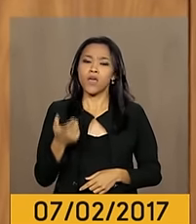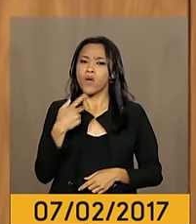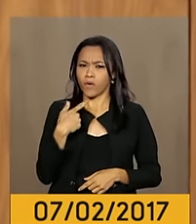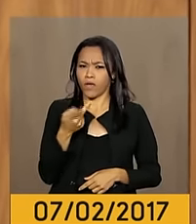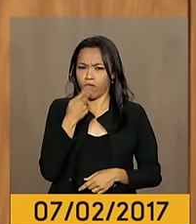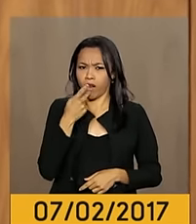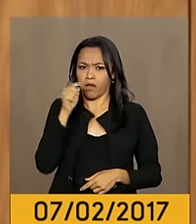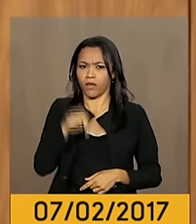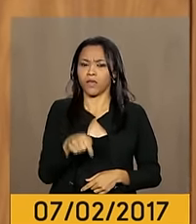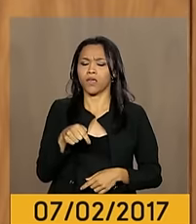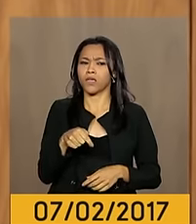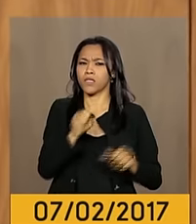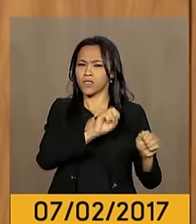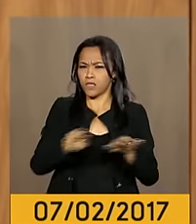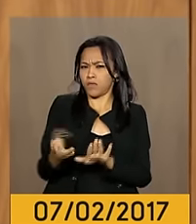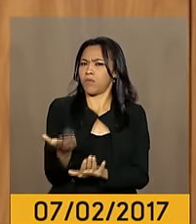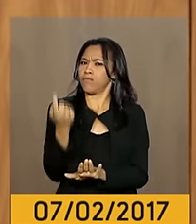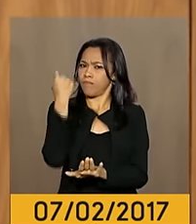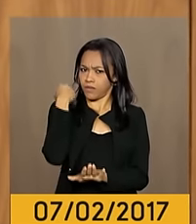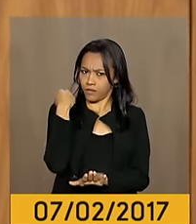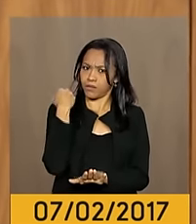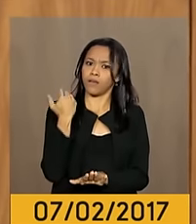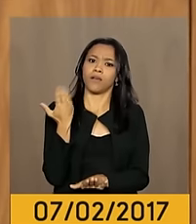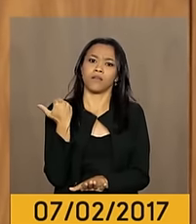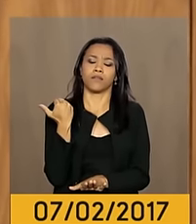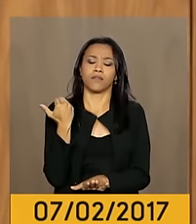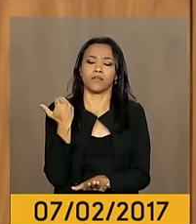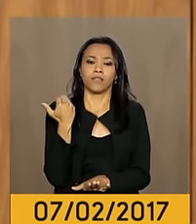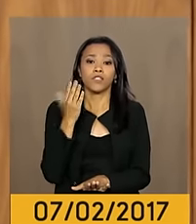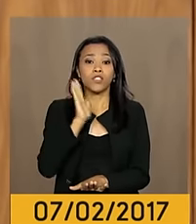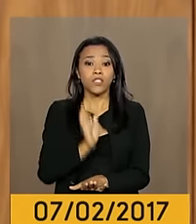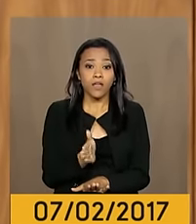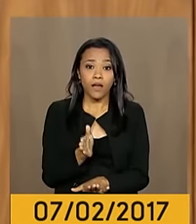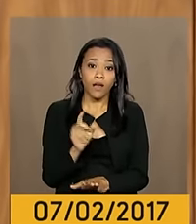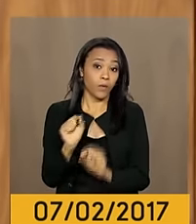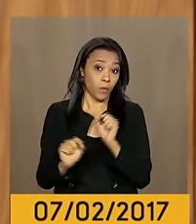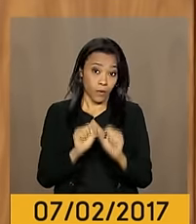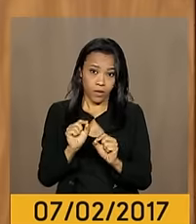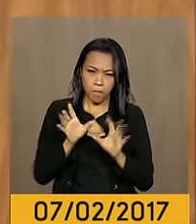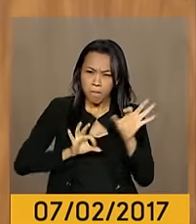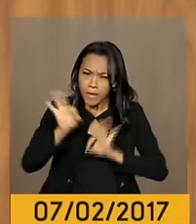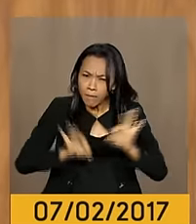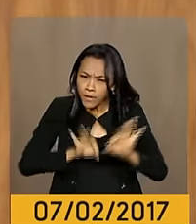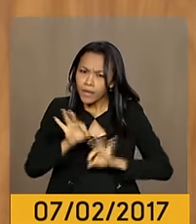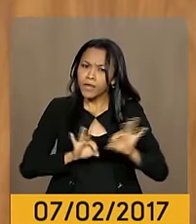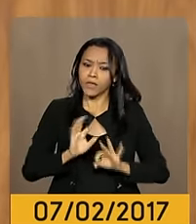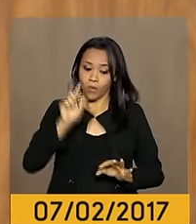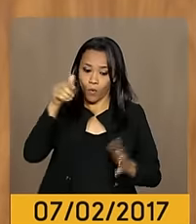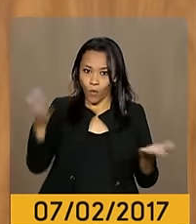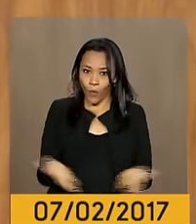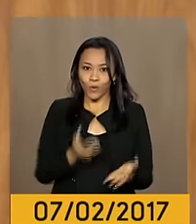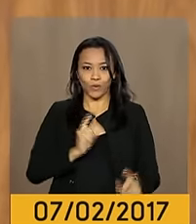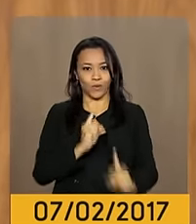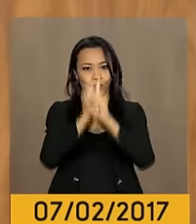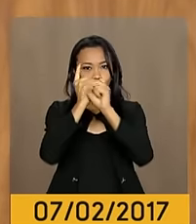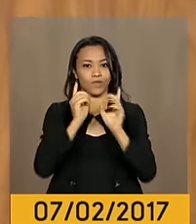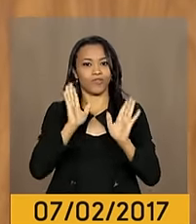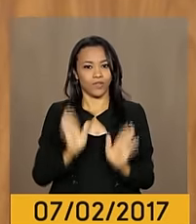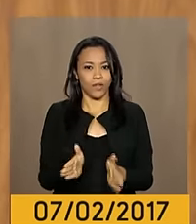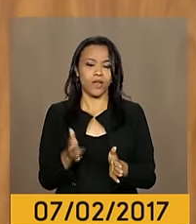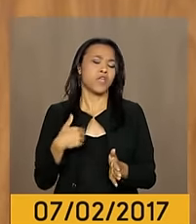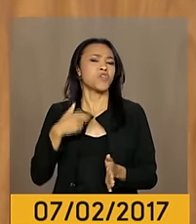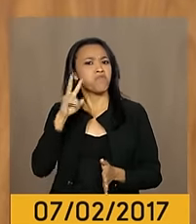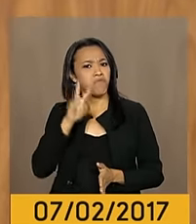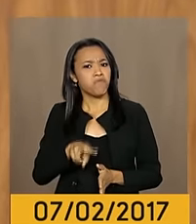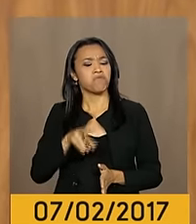semana passada já no contexto da preparação do nosso encontro e Vejam a importância desse